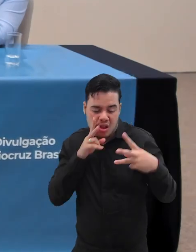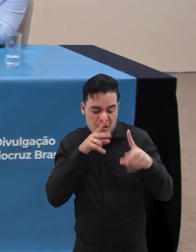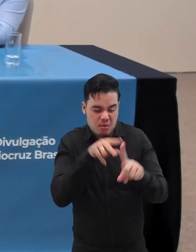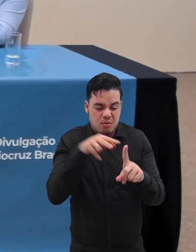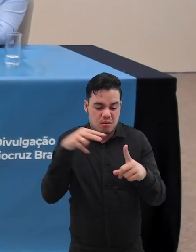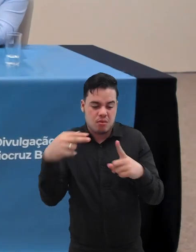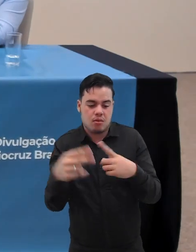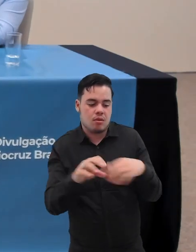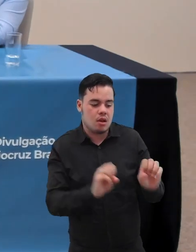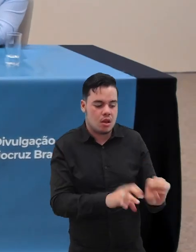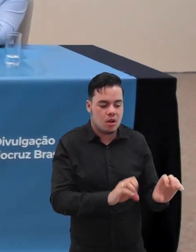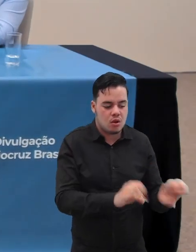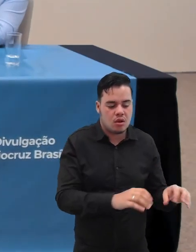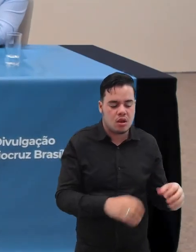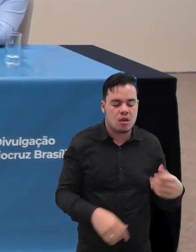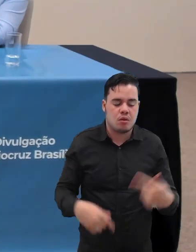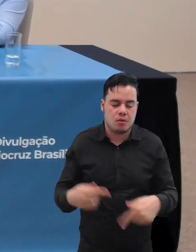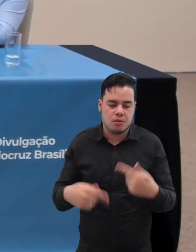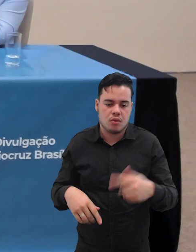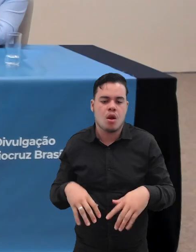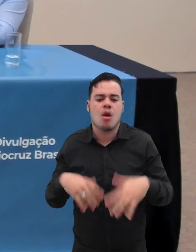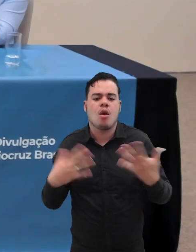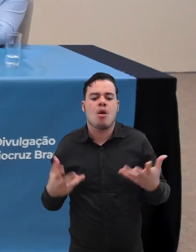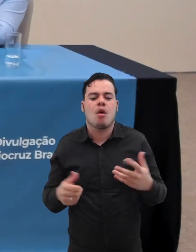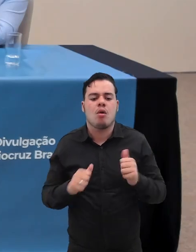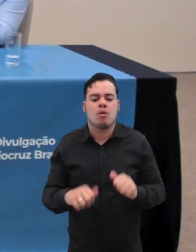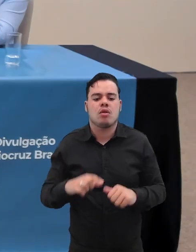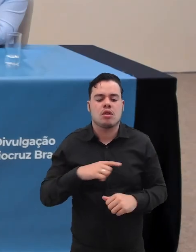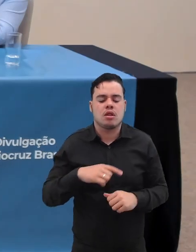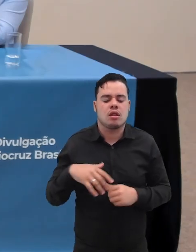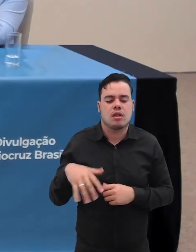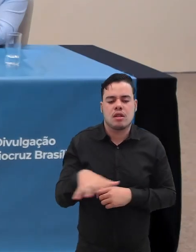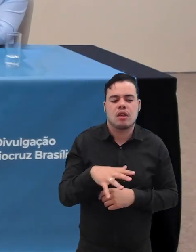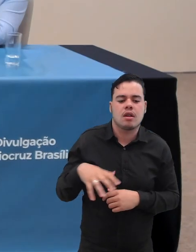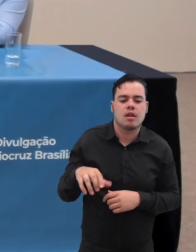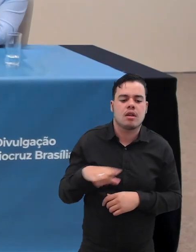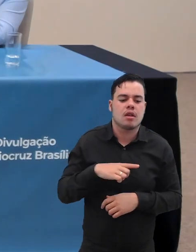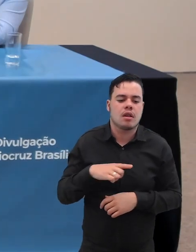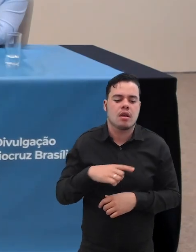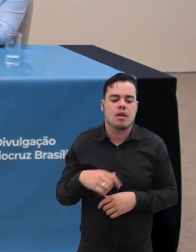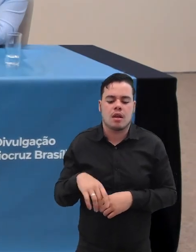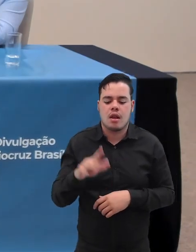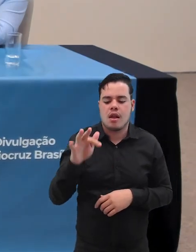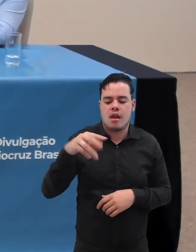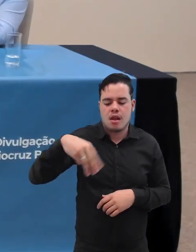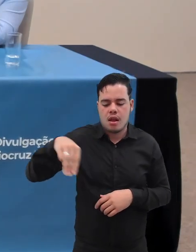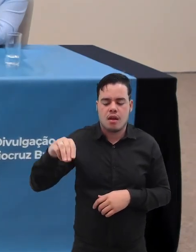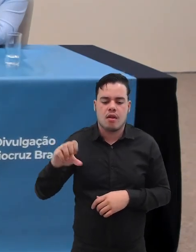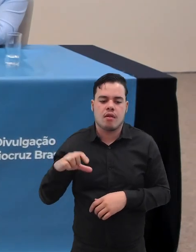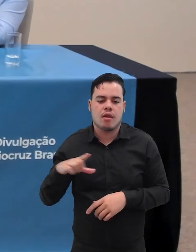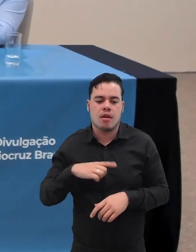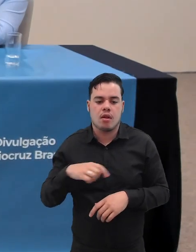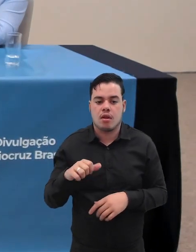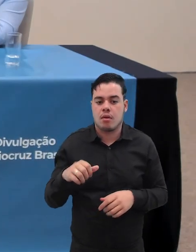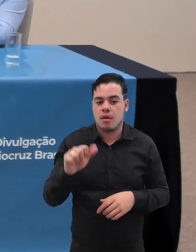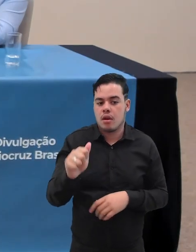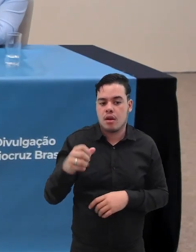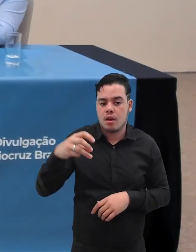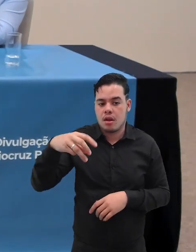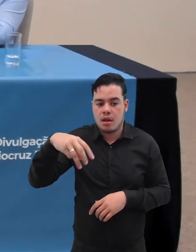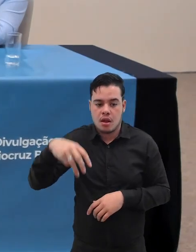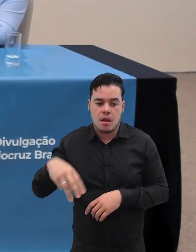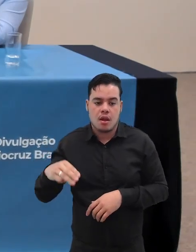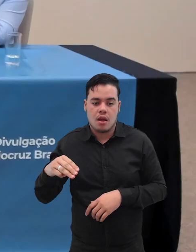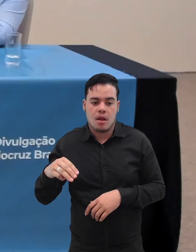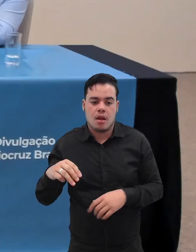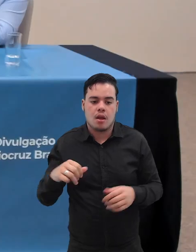política. O papel que elas podem ter, essas rádios legislativas, que tem canal em FM, não apenas em AM, né? Local,